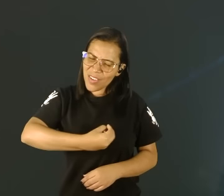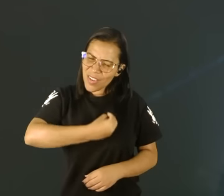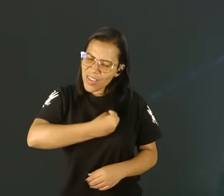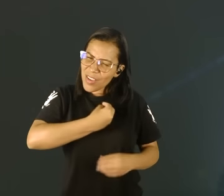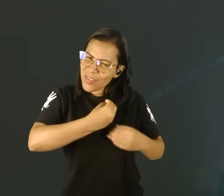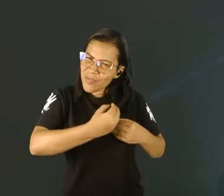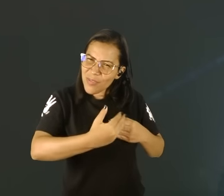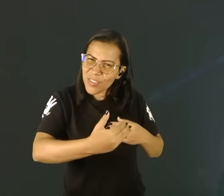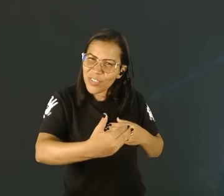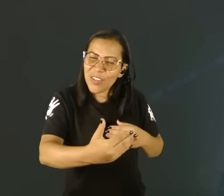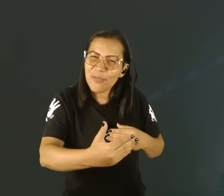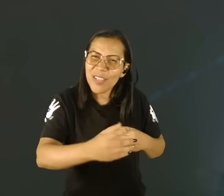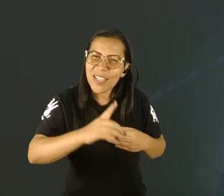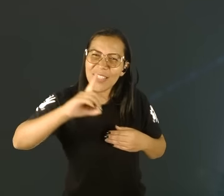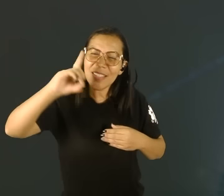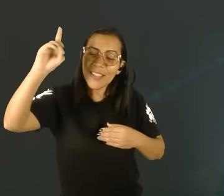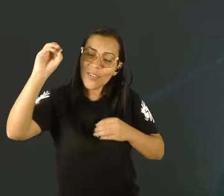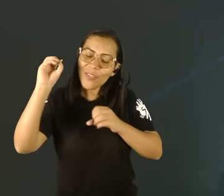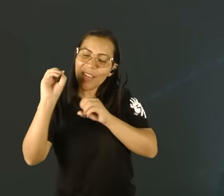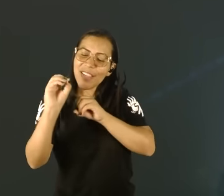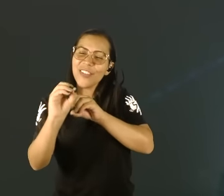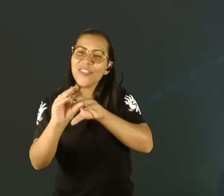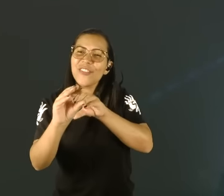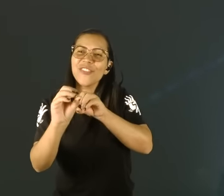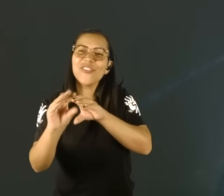é aprender a se adaptar com as fases da vida.